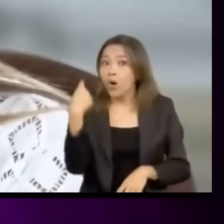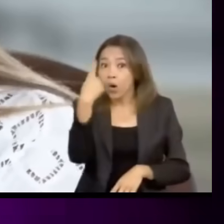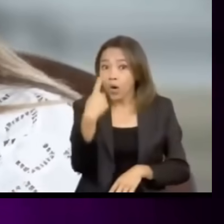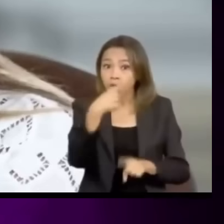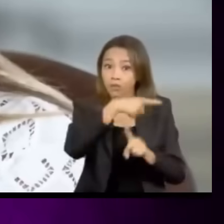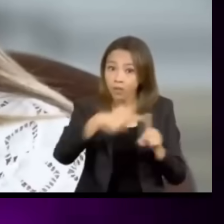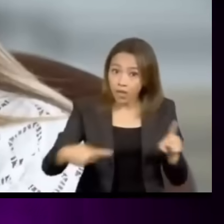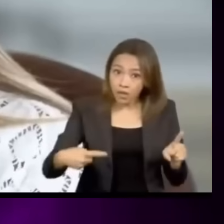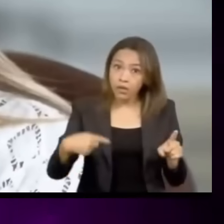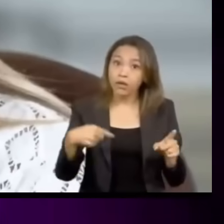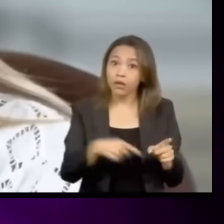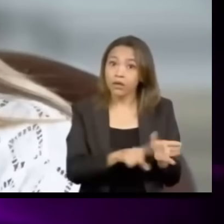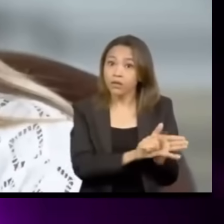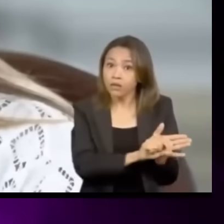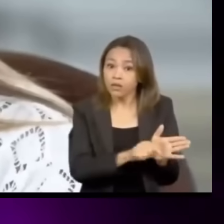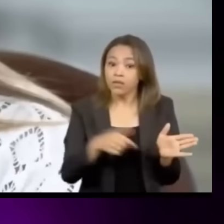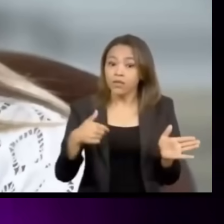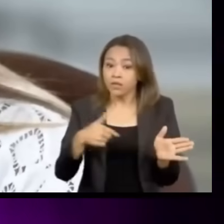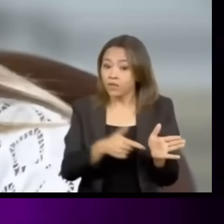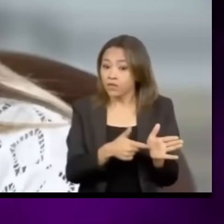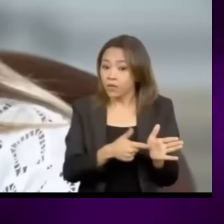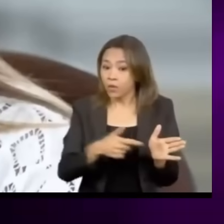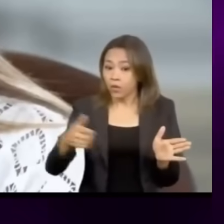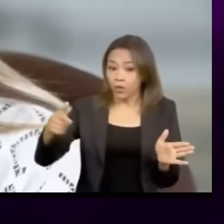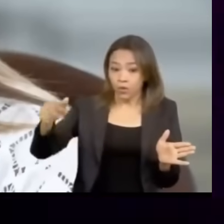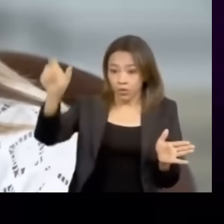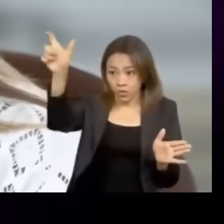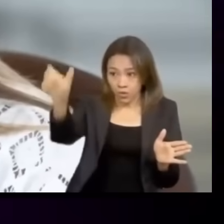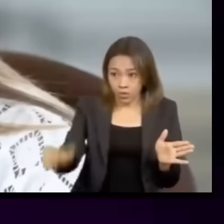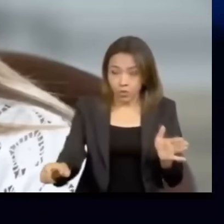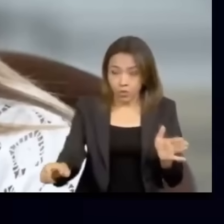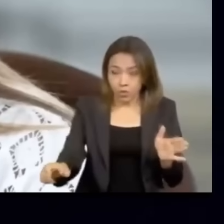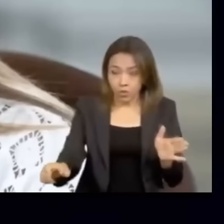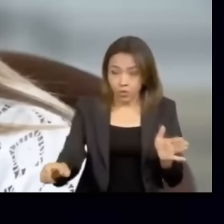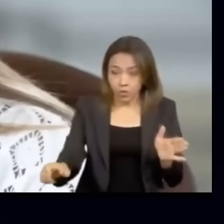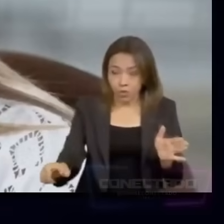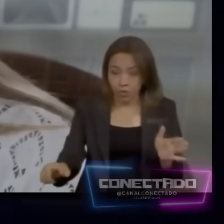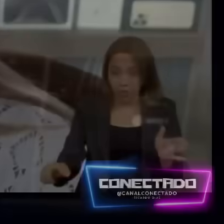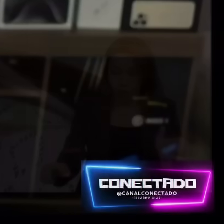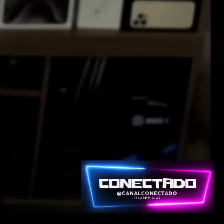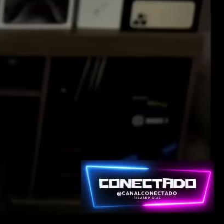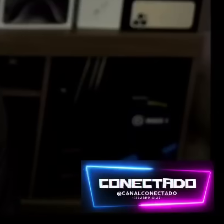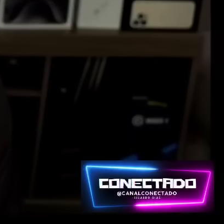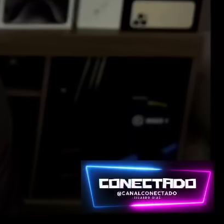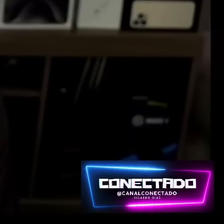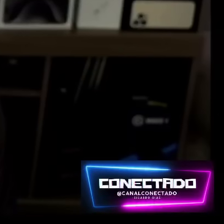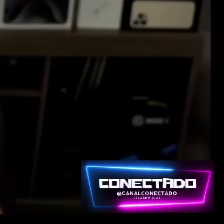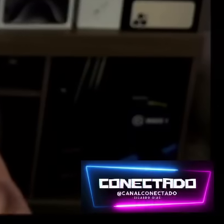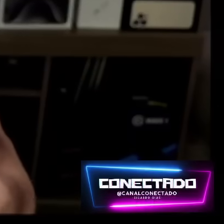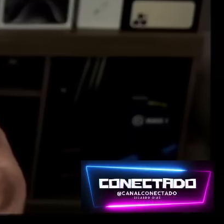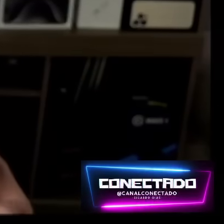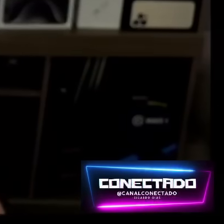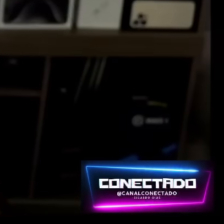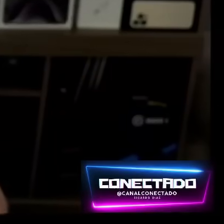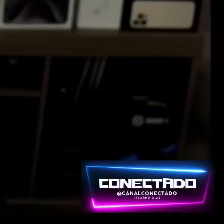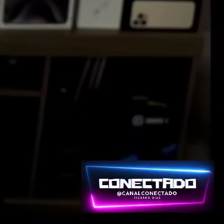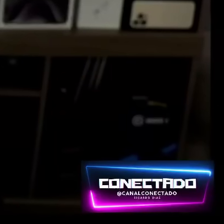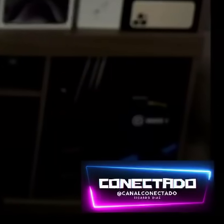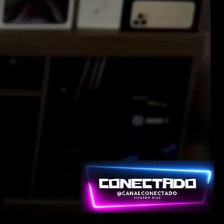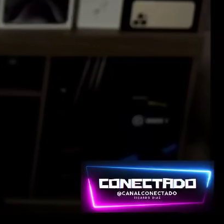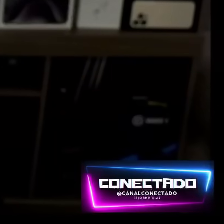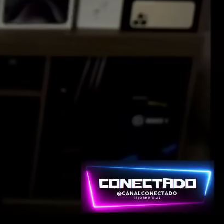ficou muito mais milionário, Sim. né, com, aqueles, com aquele ataque. Mano, é sério. Não, peraí. O Elon Musk,